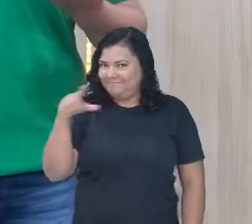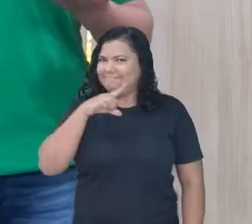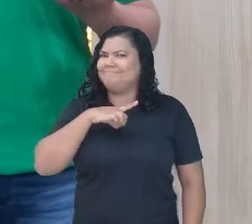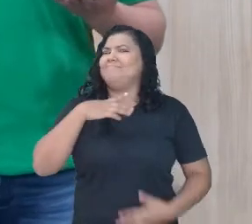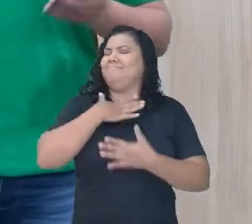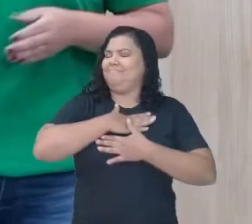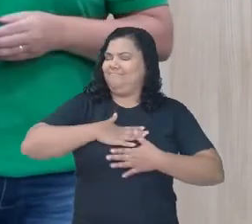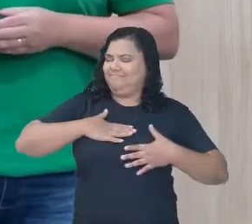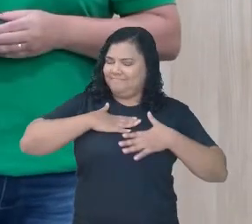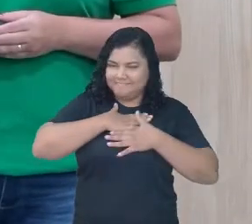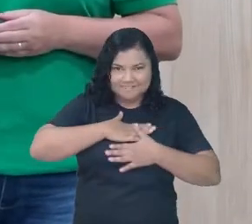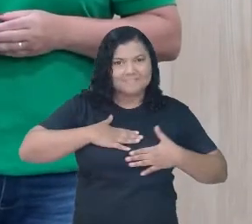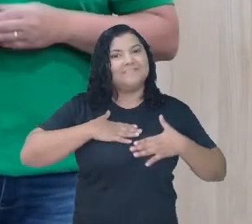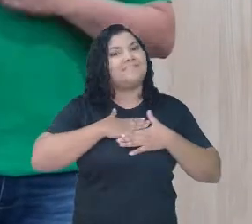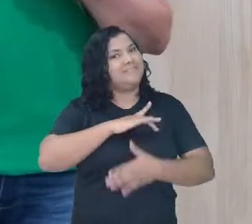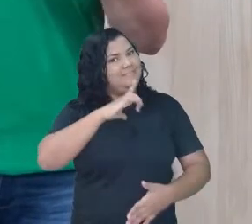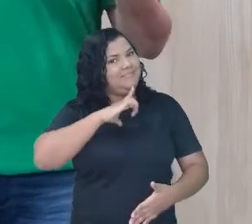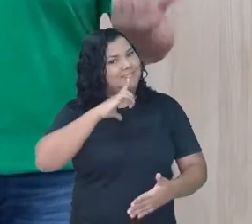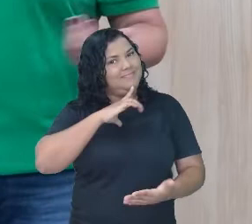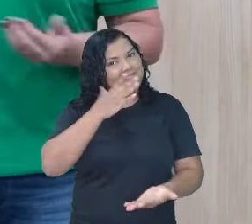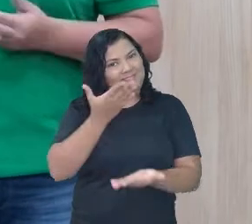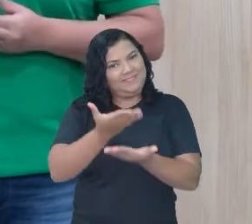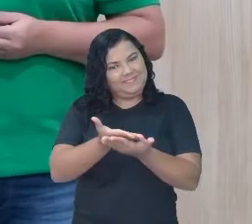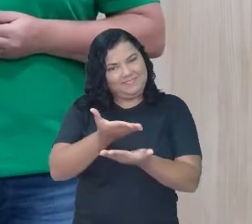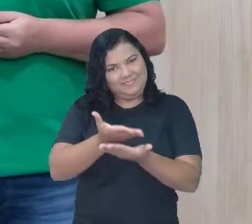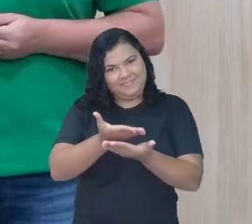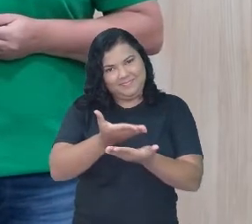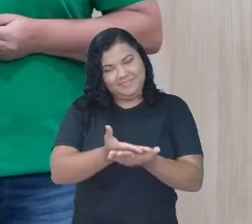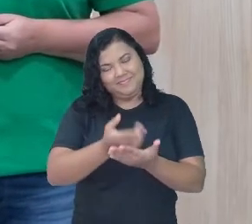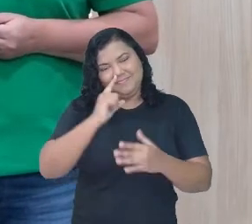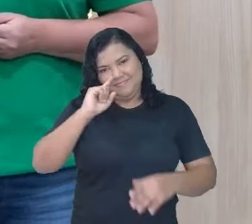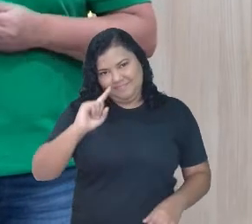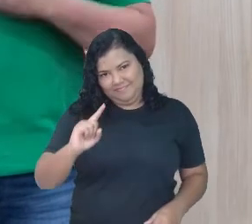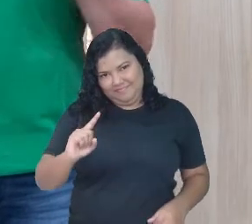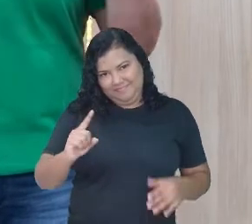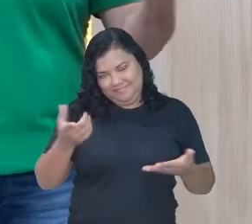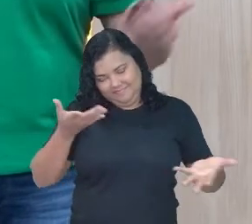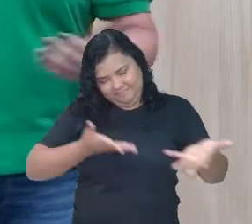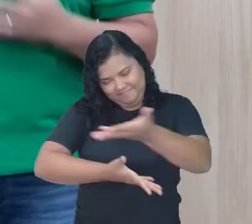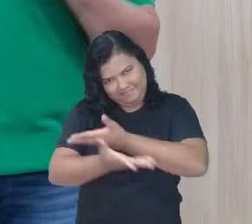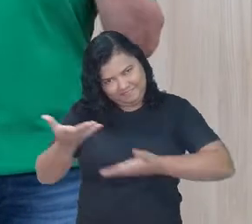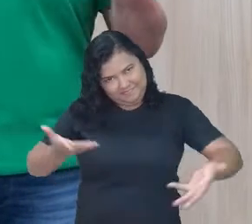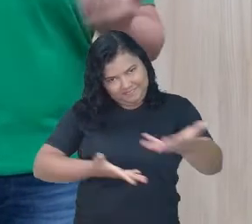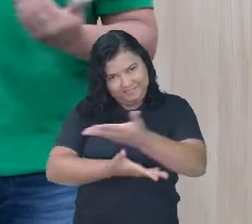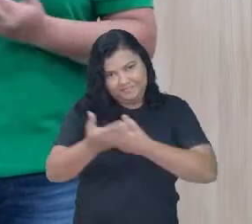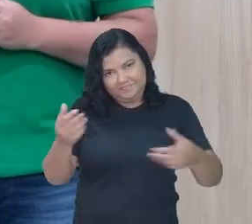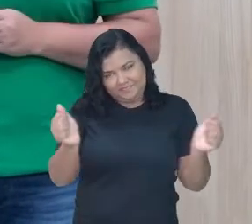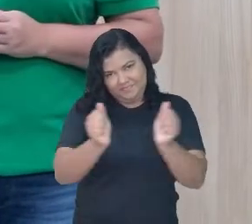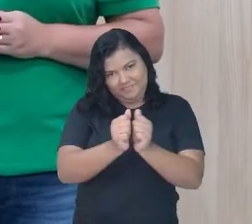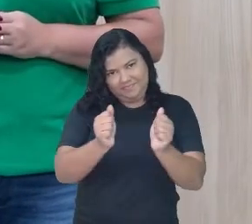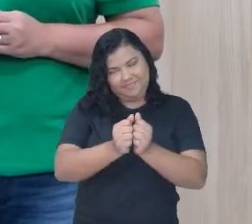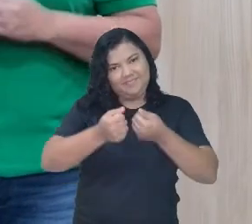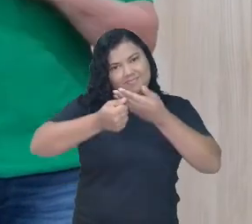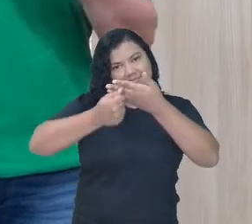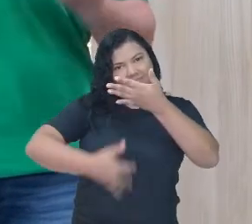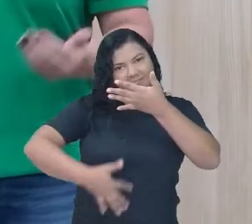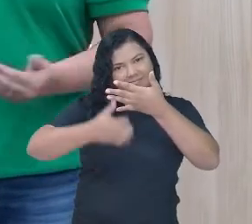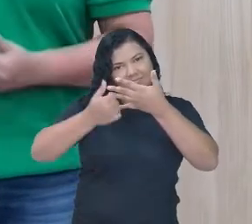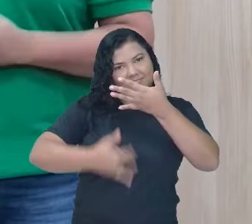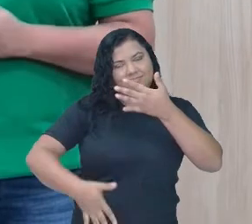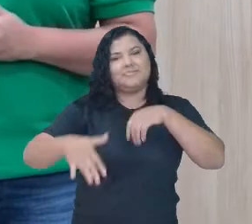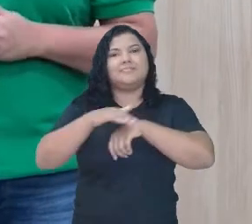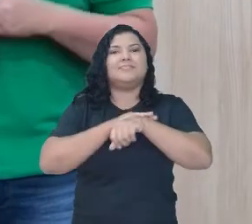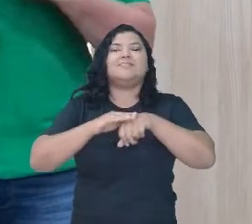tendo o privilégio de ter essas duas pessoas intercalando aí no chat, falando